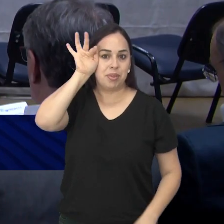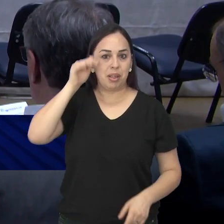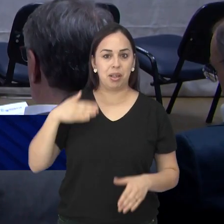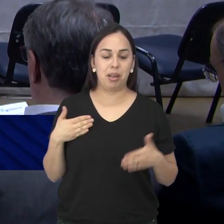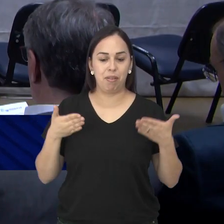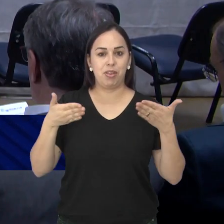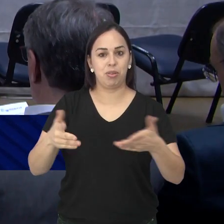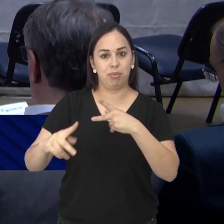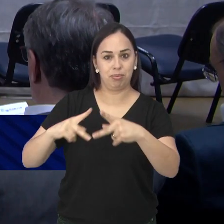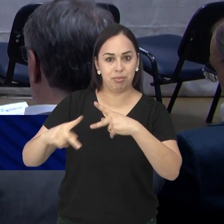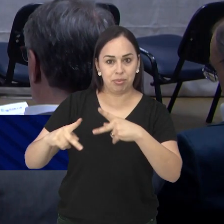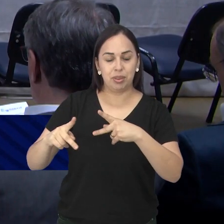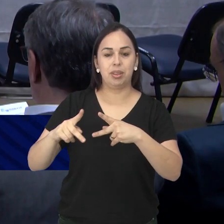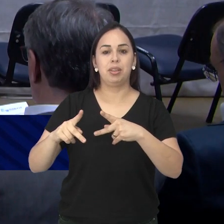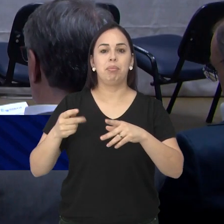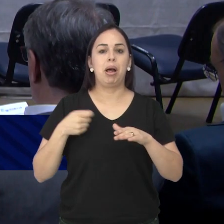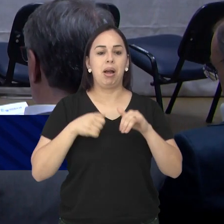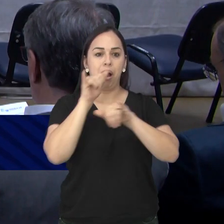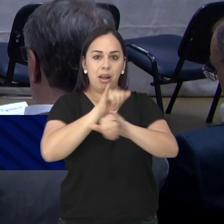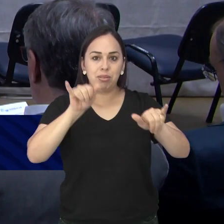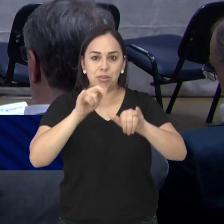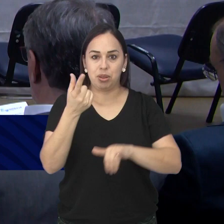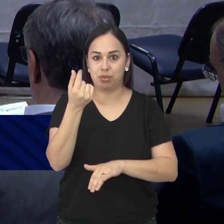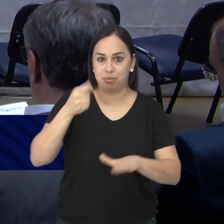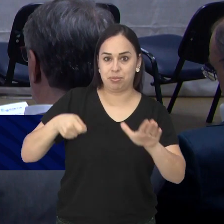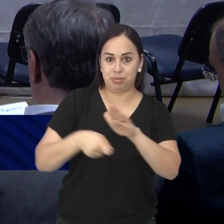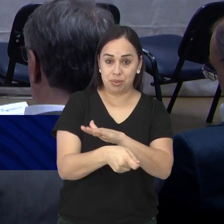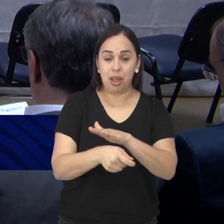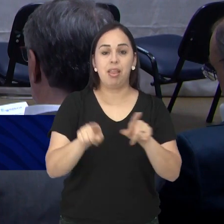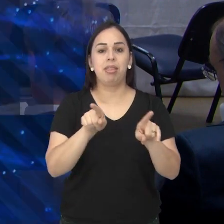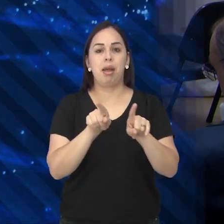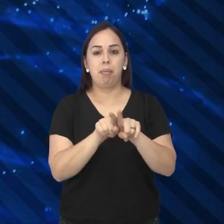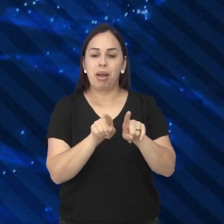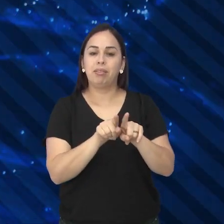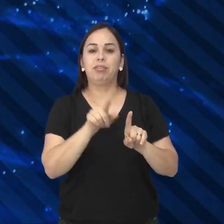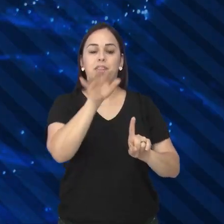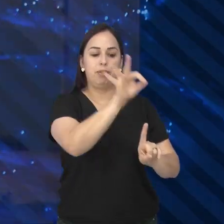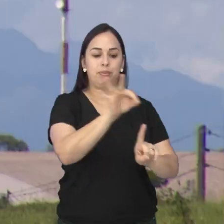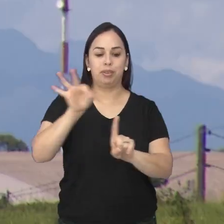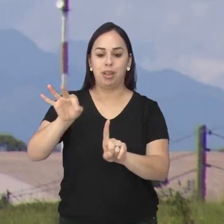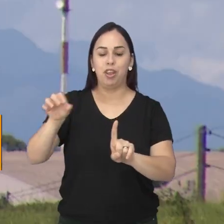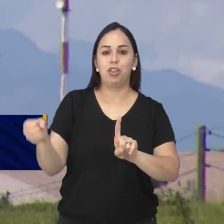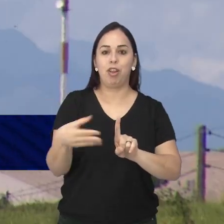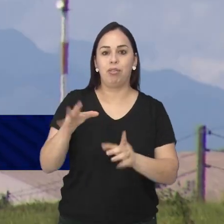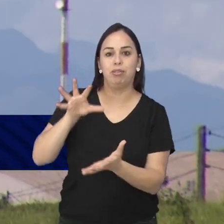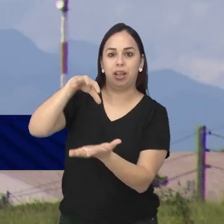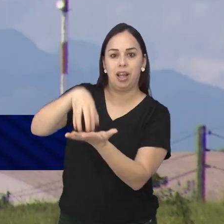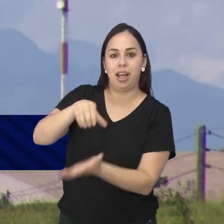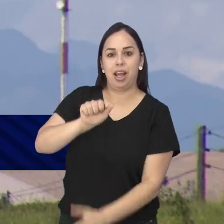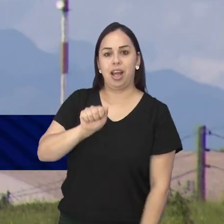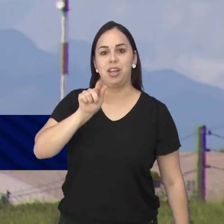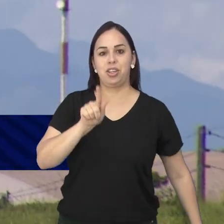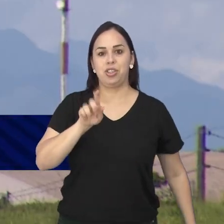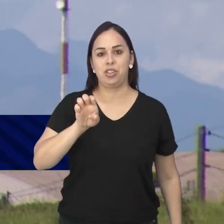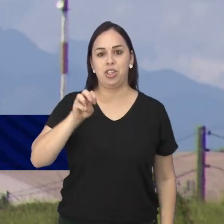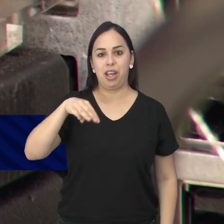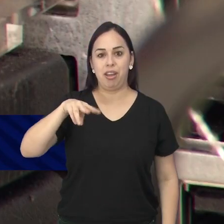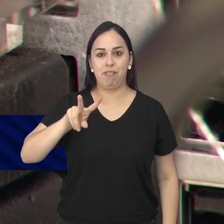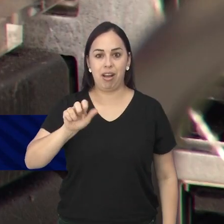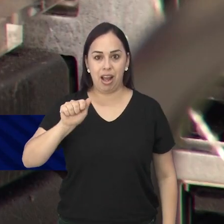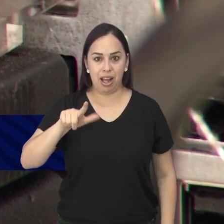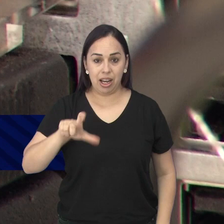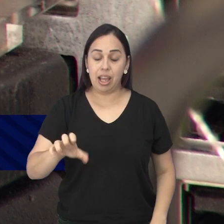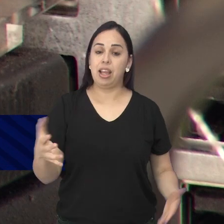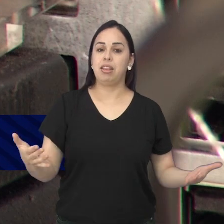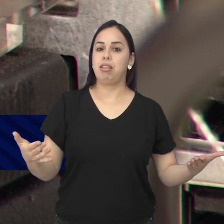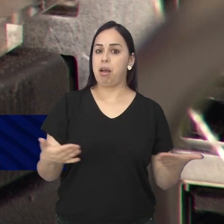região. O evento contou com a nomeação do novo diretor da Agenvale. 5G já é realidade em São José. Conheça como